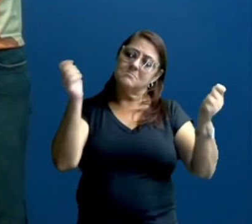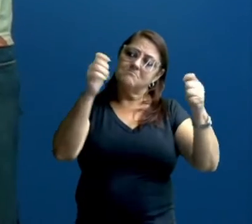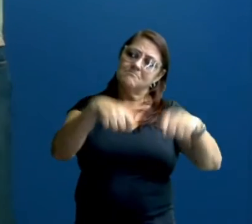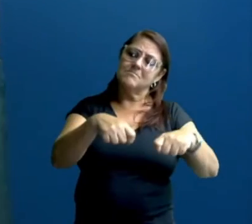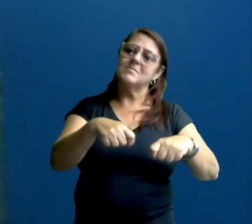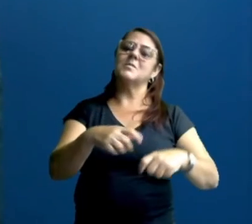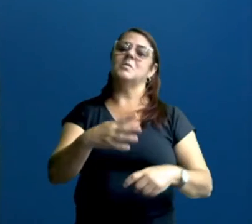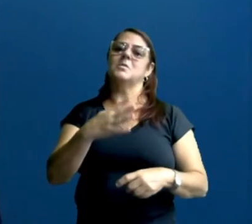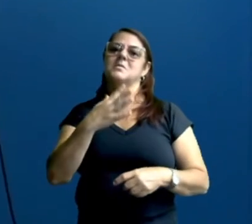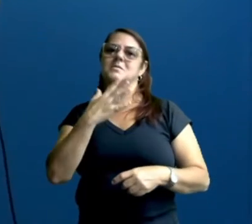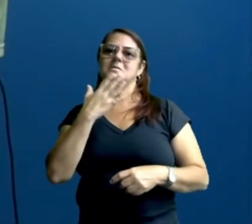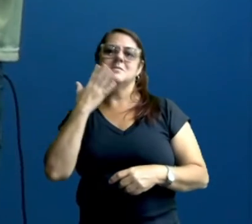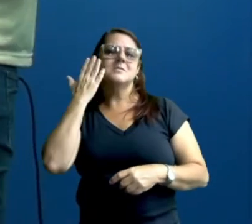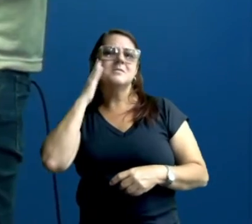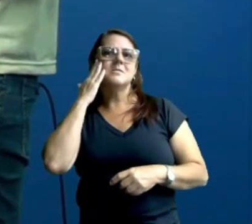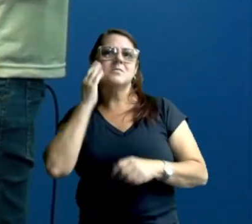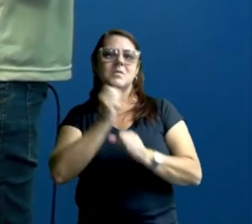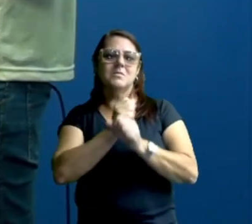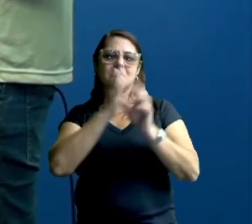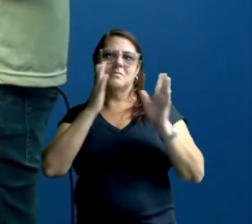autonomia aos nossos alunos.